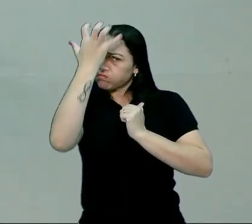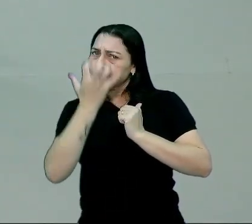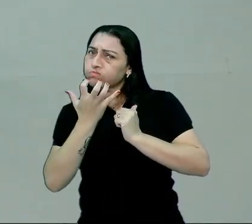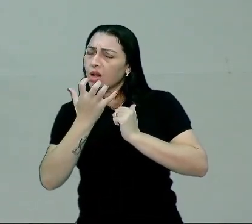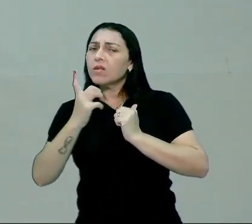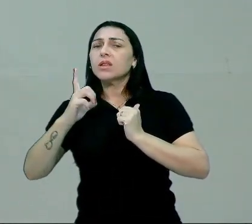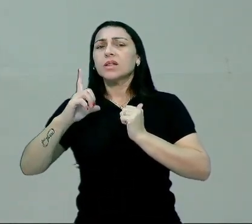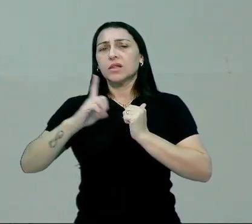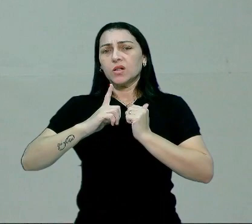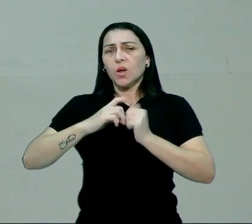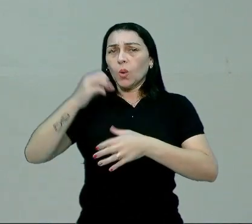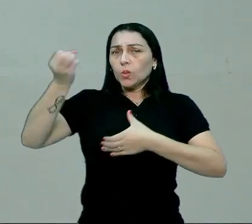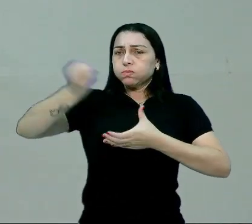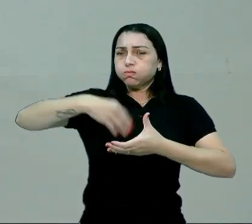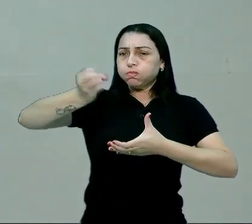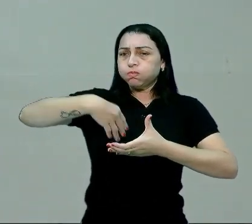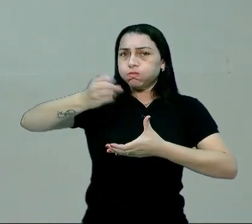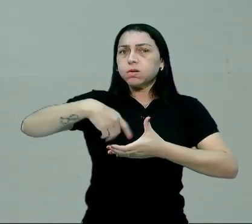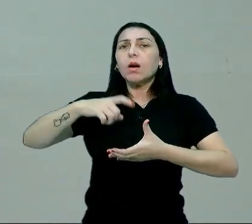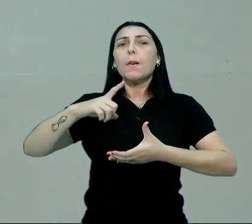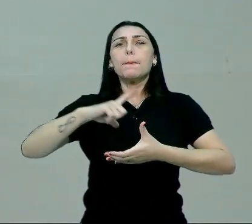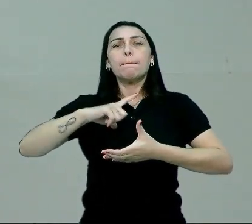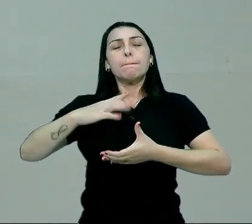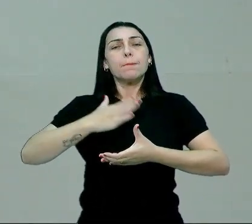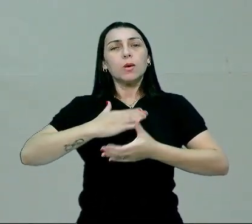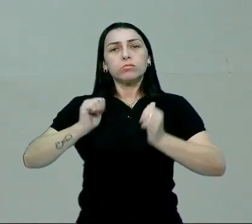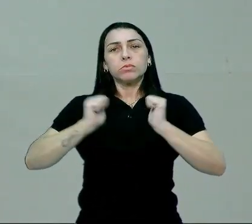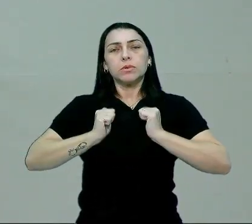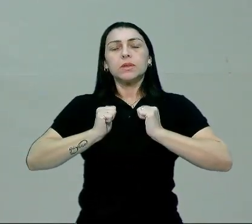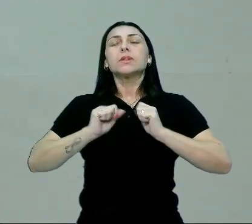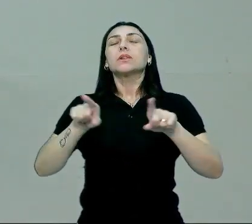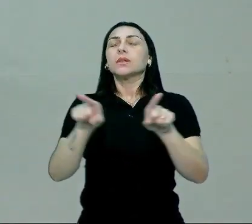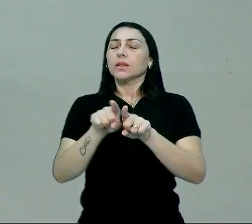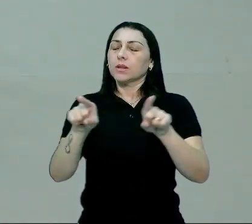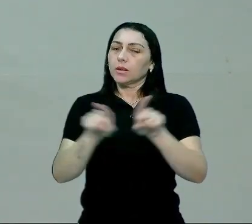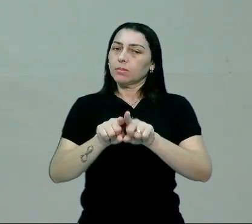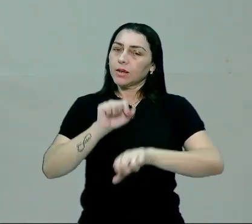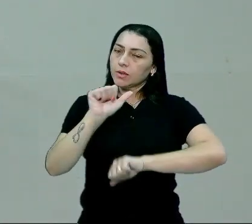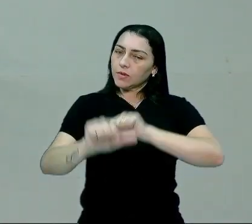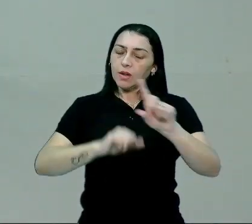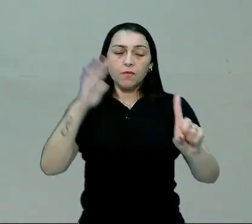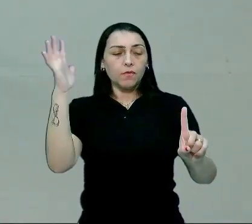com raiva, se eu estou estressado, o meu comportamento também será